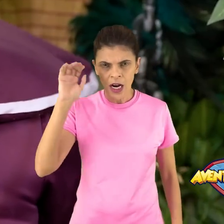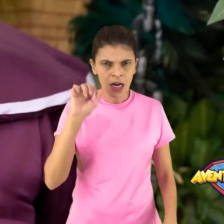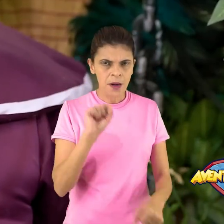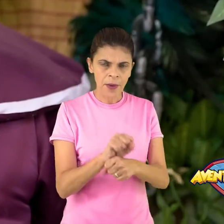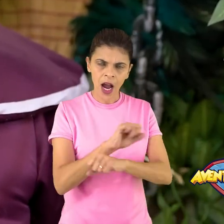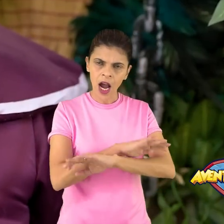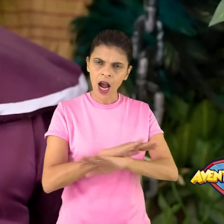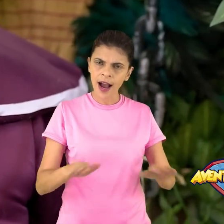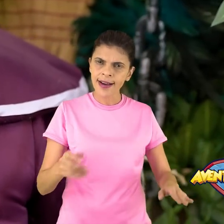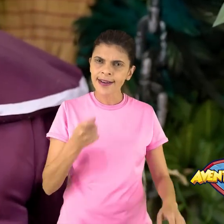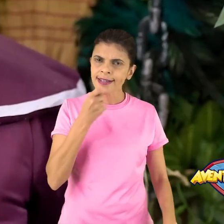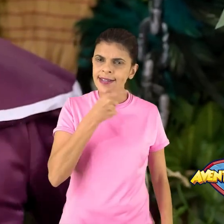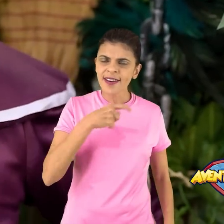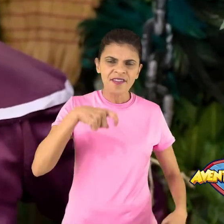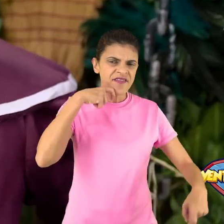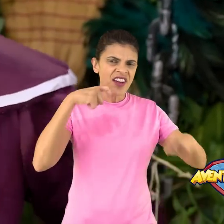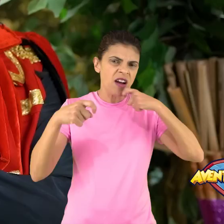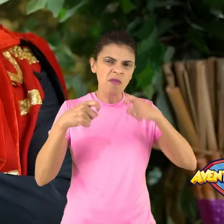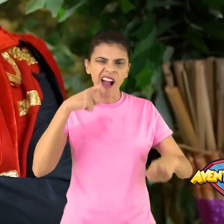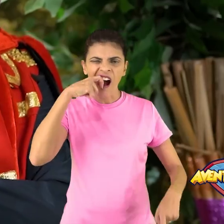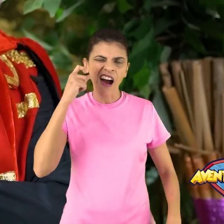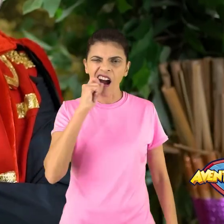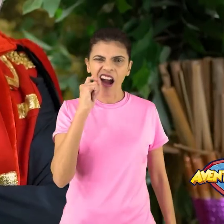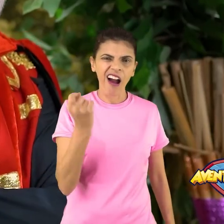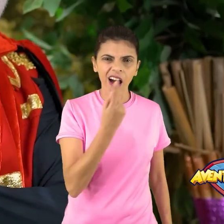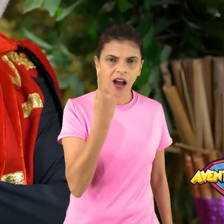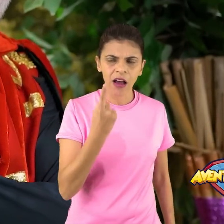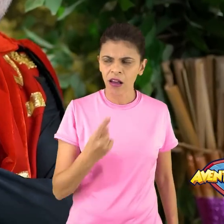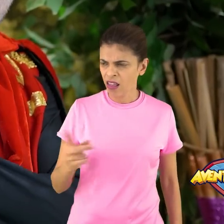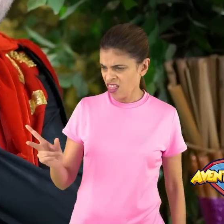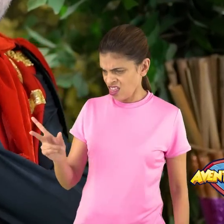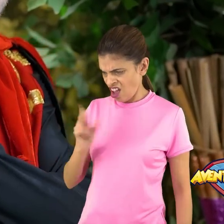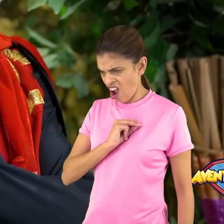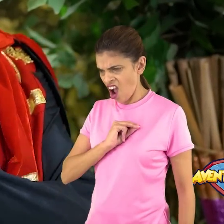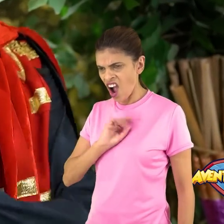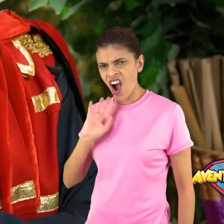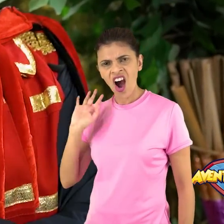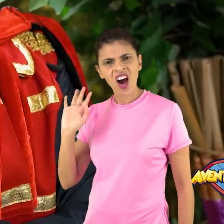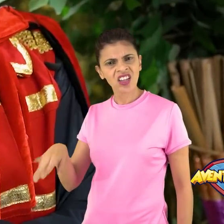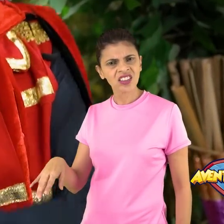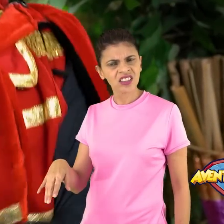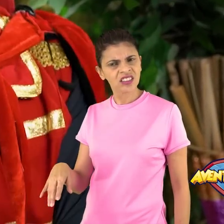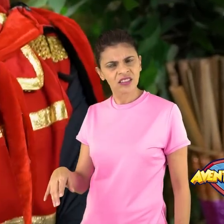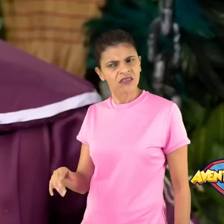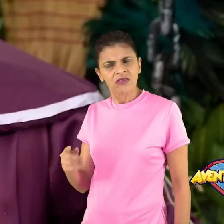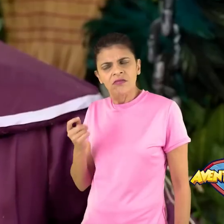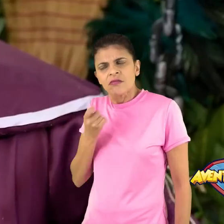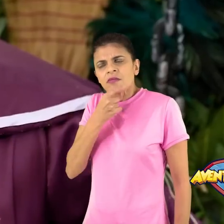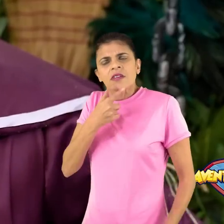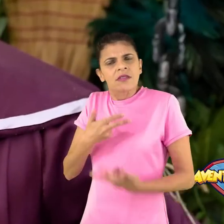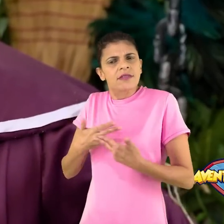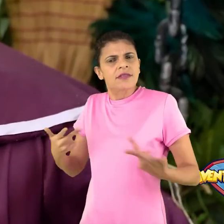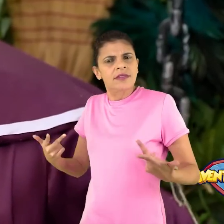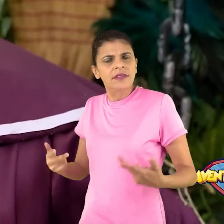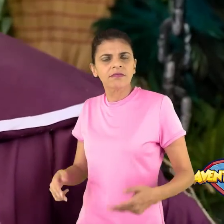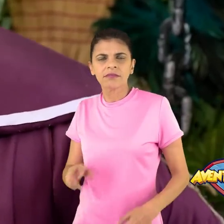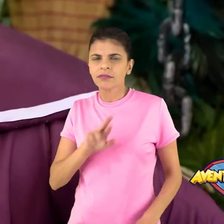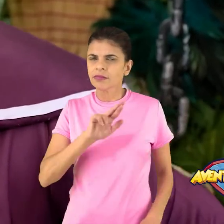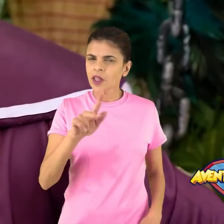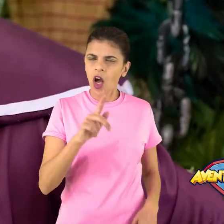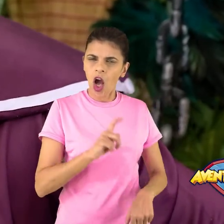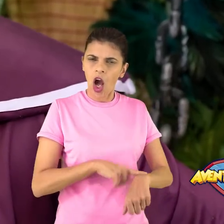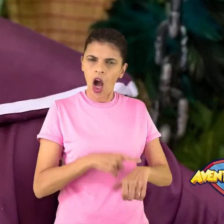Para de gracinha, seu vampiro sem dente! Nossa! Você não tem senso de humor! Agora não é hora